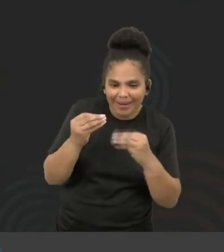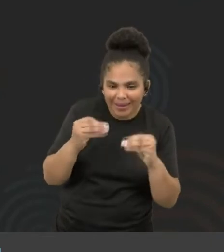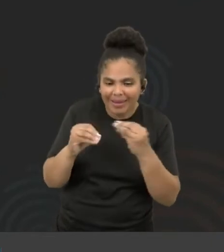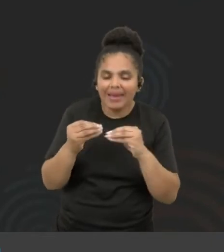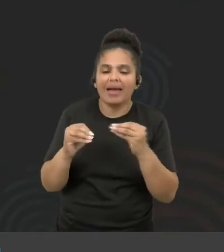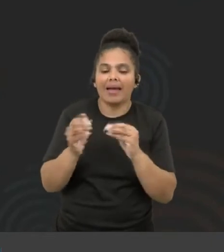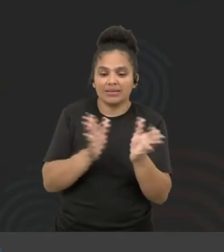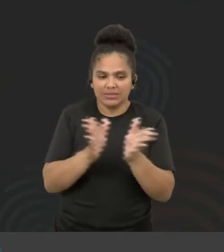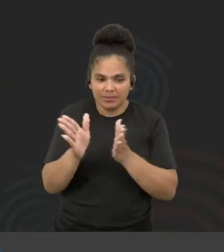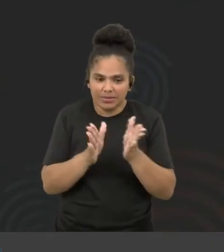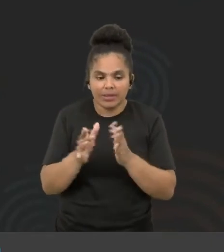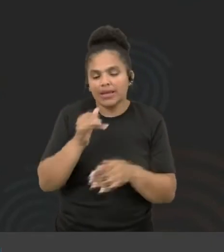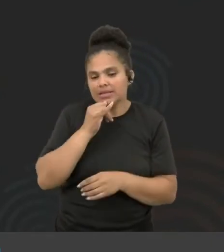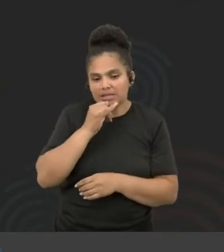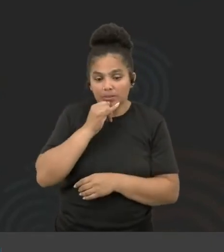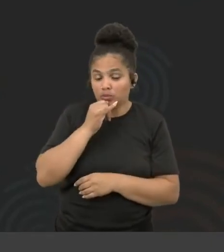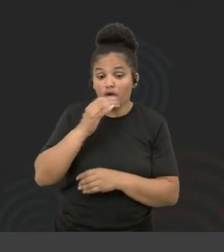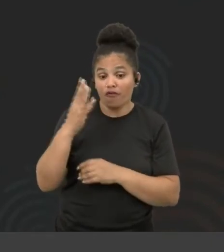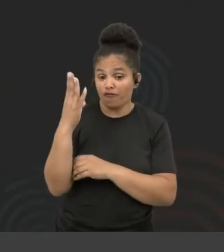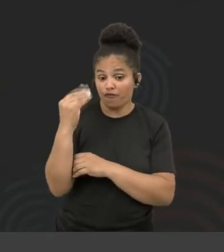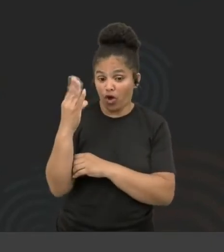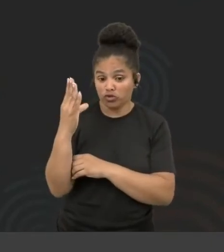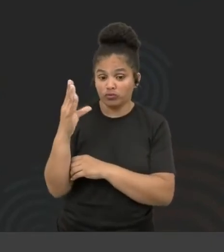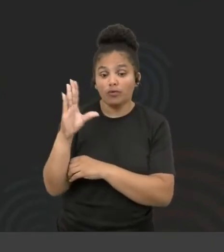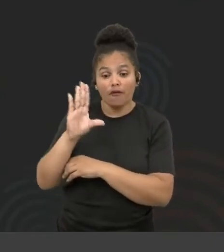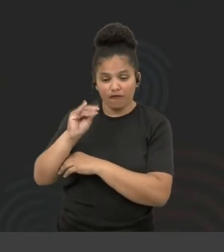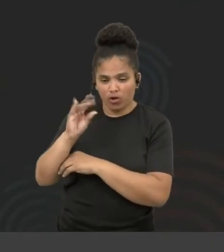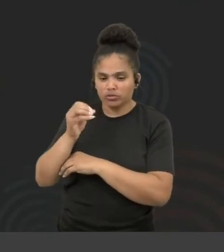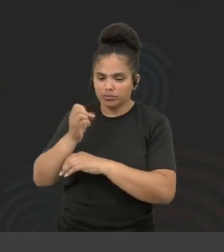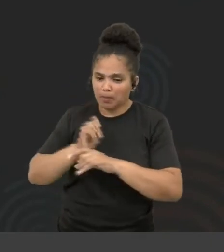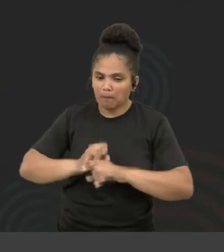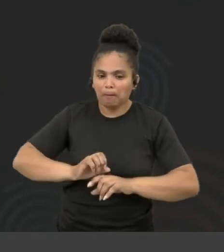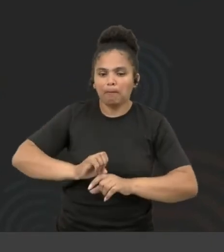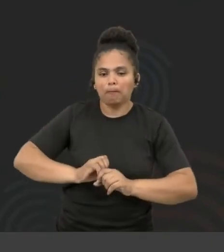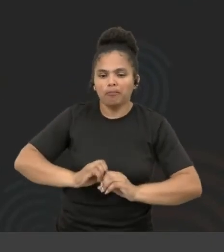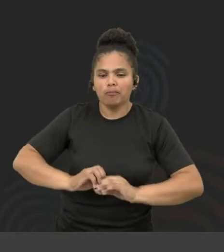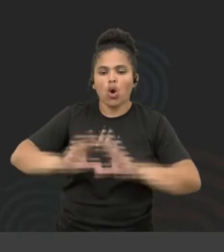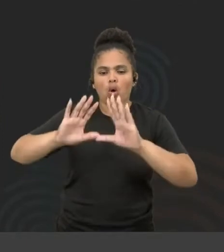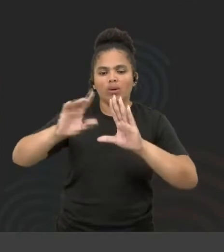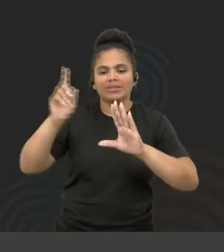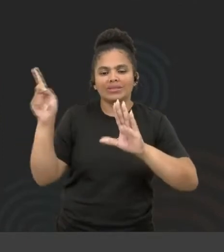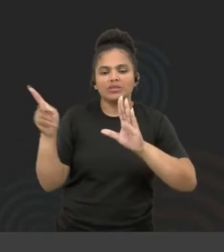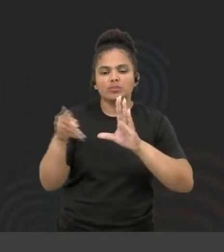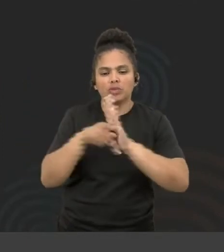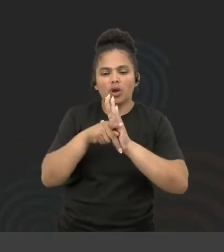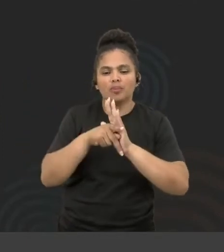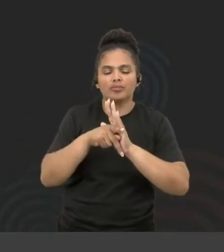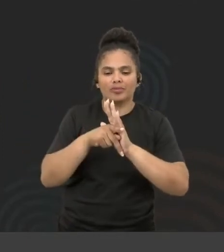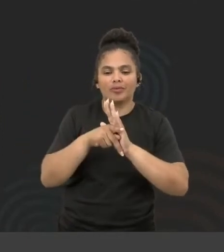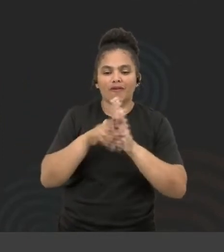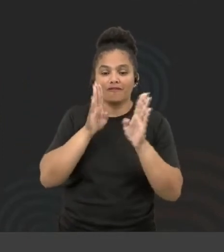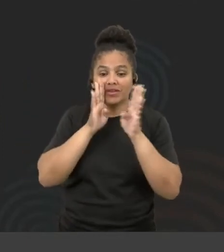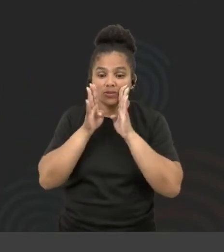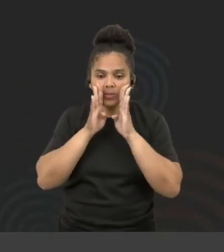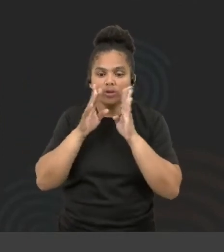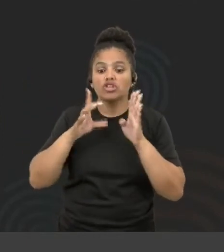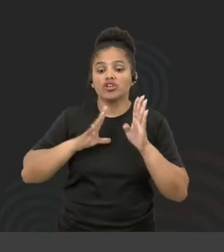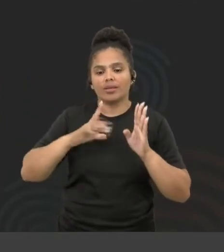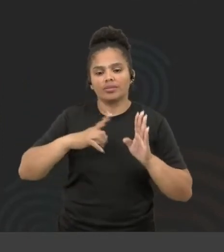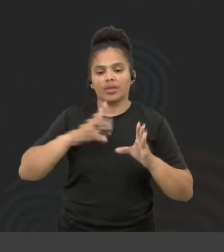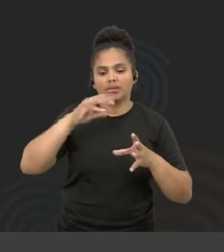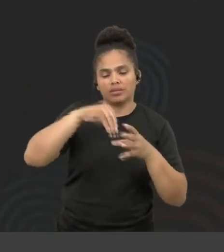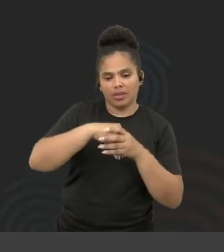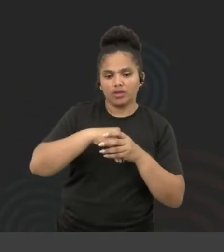quando você sobe uma foto no seu Facebook, ele já traz um texto alternativo, mas você